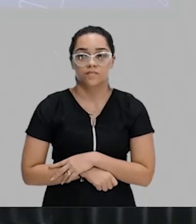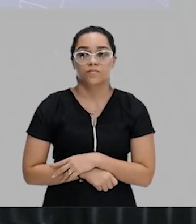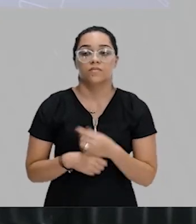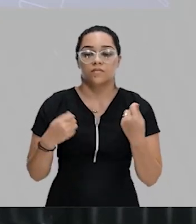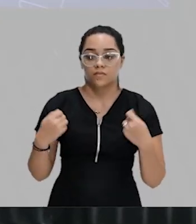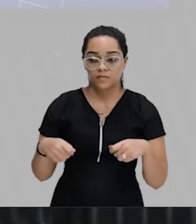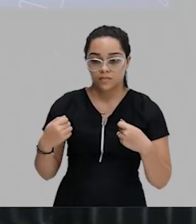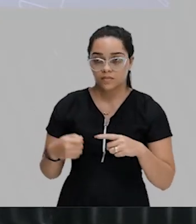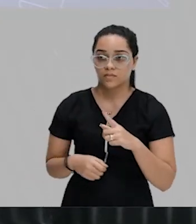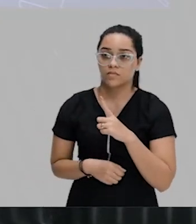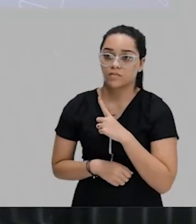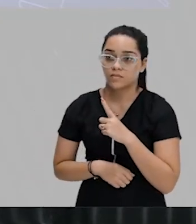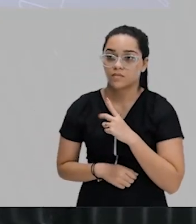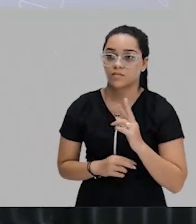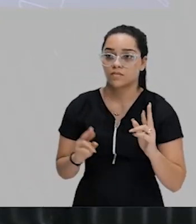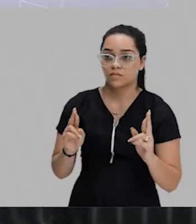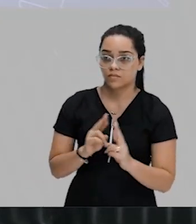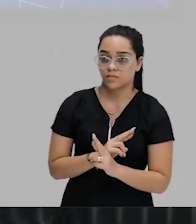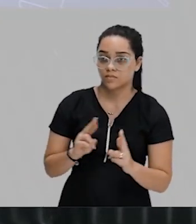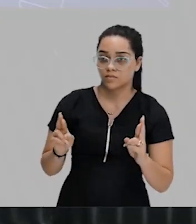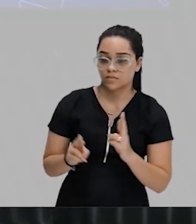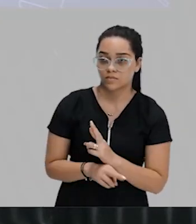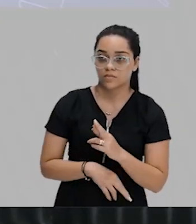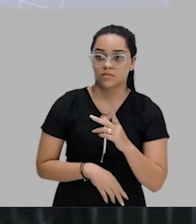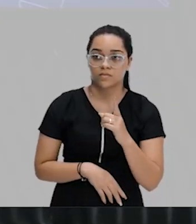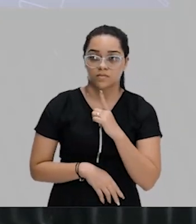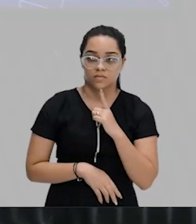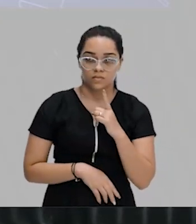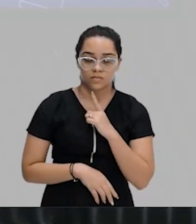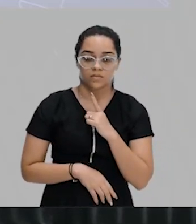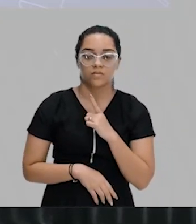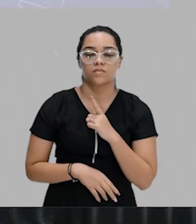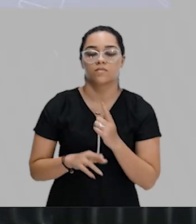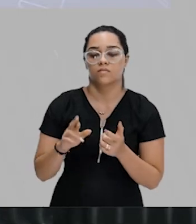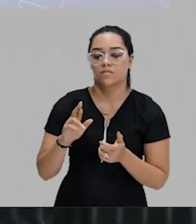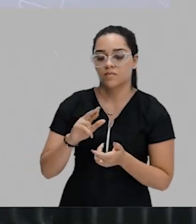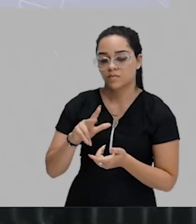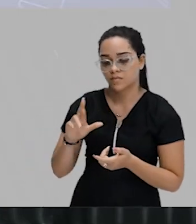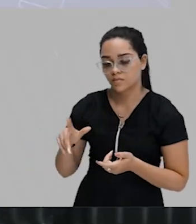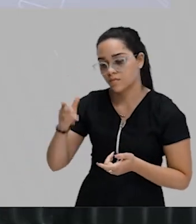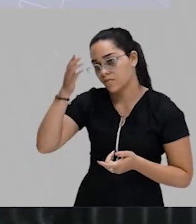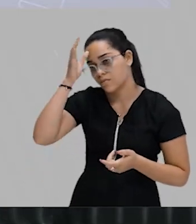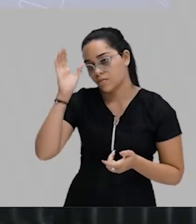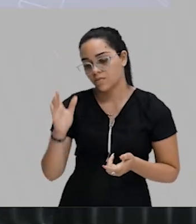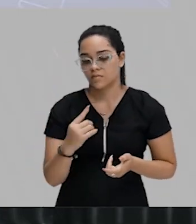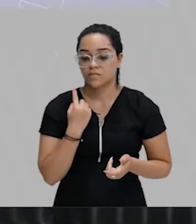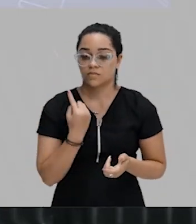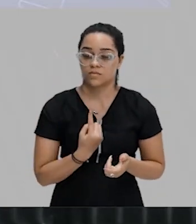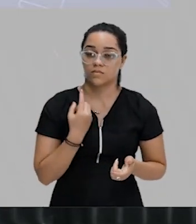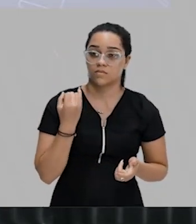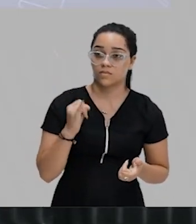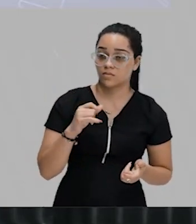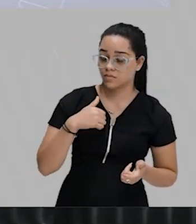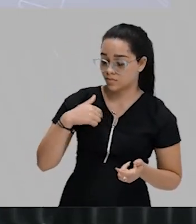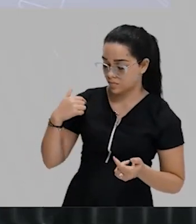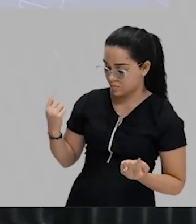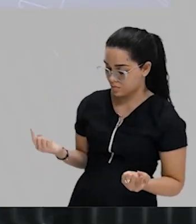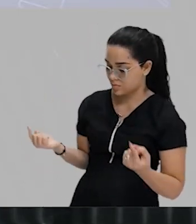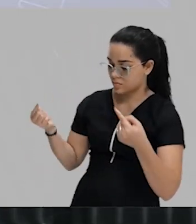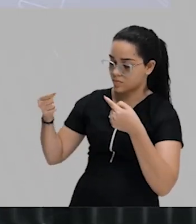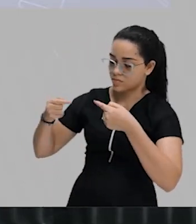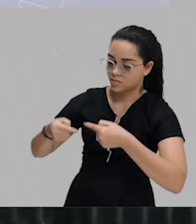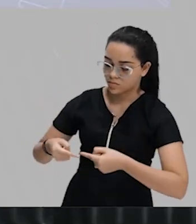Tem que defender o seu ponto de vista em relação à diversidade individual e cultural. Porque se eu sou